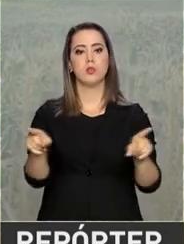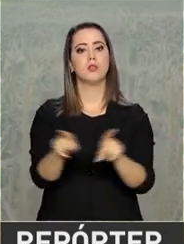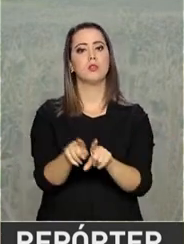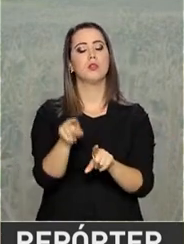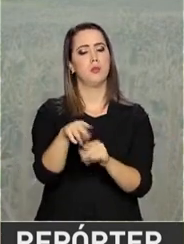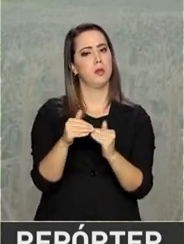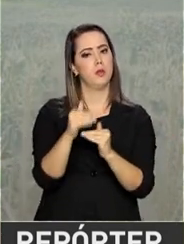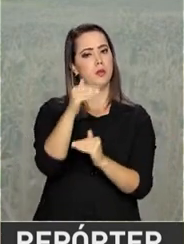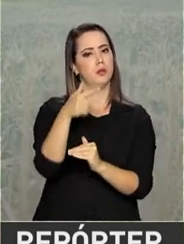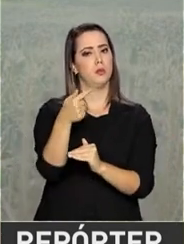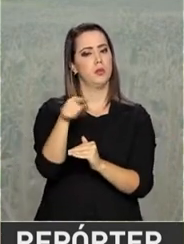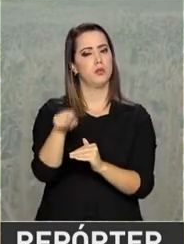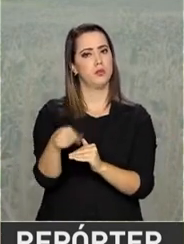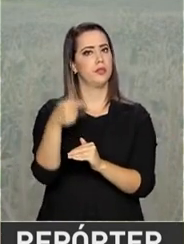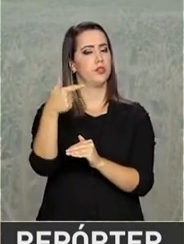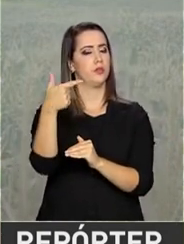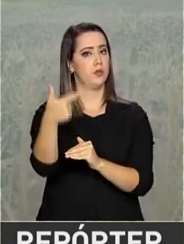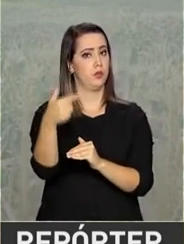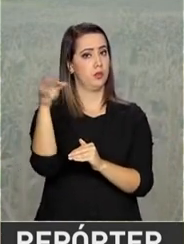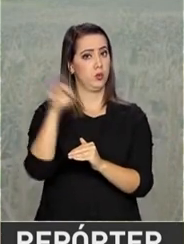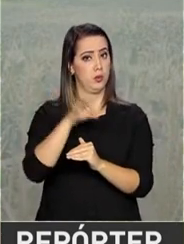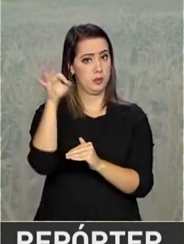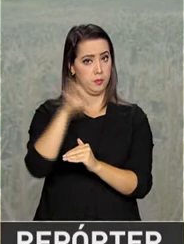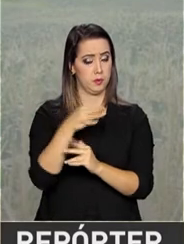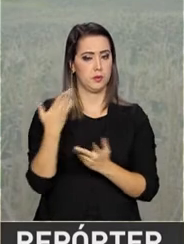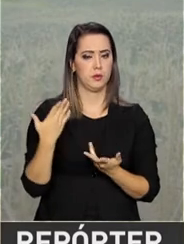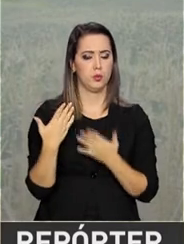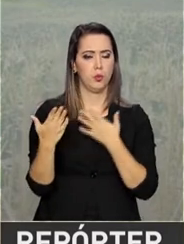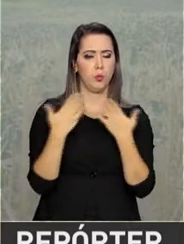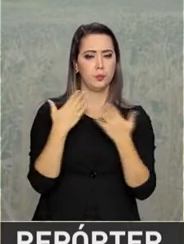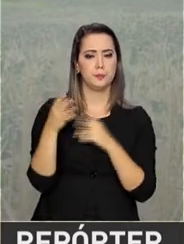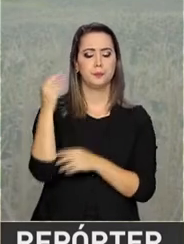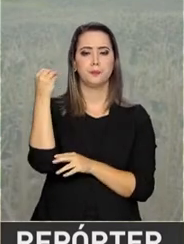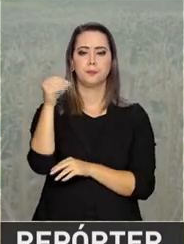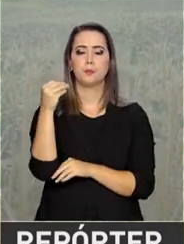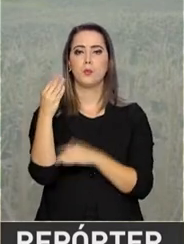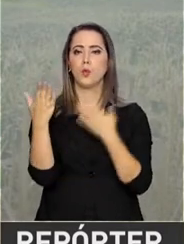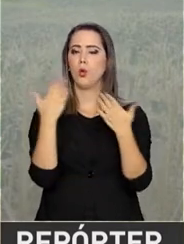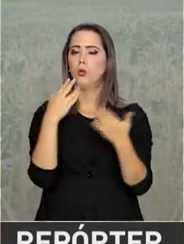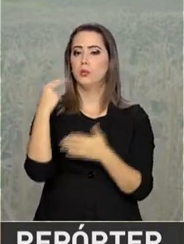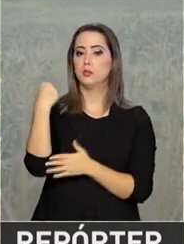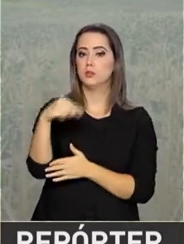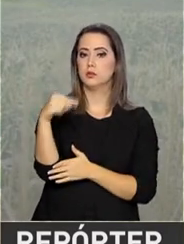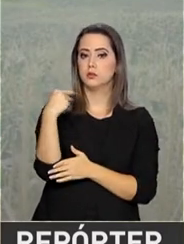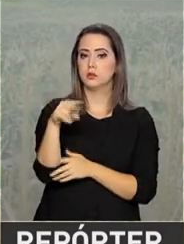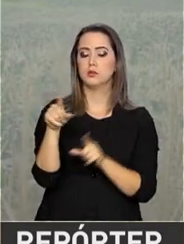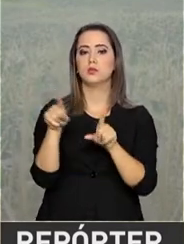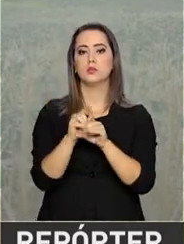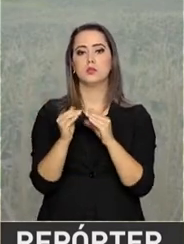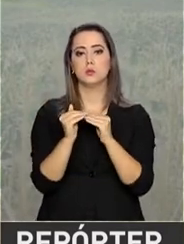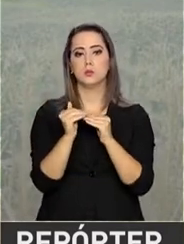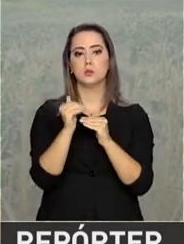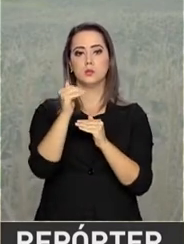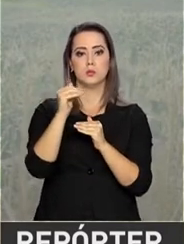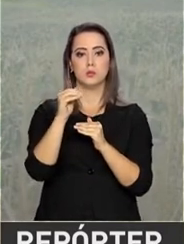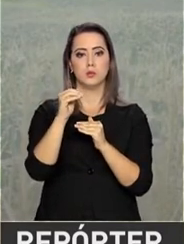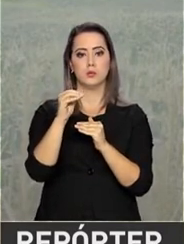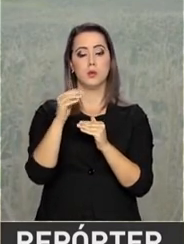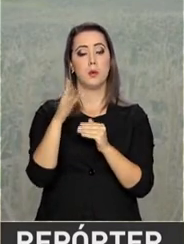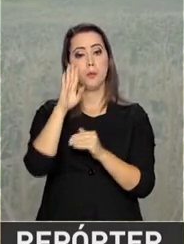na comparação com o ano passado na avaliação de outubro para novembro de 2017 também teve crescimento